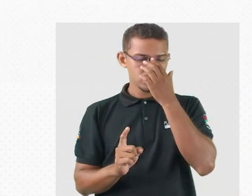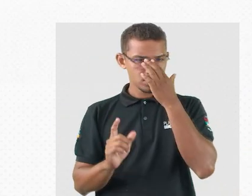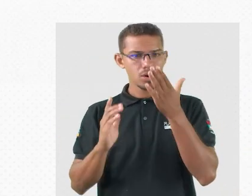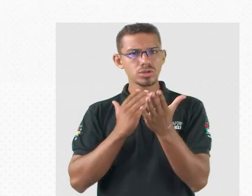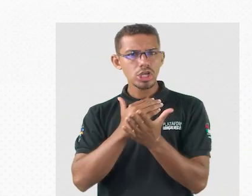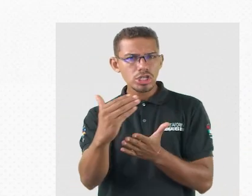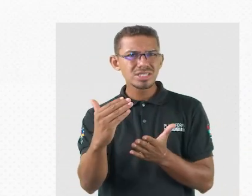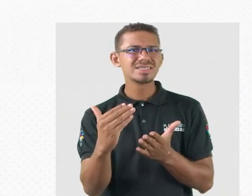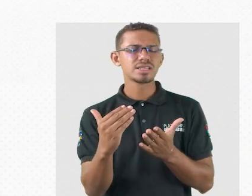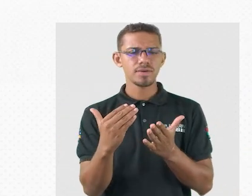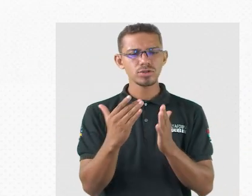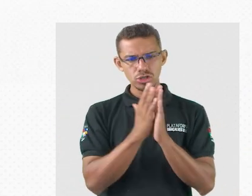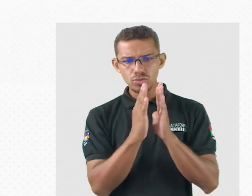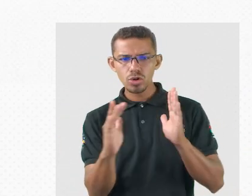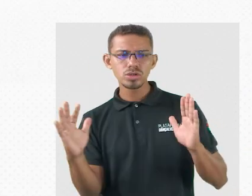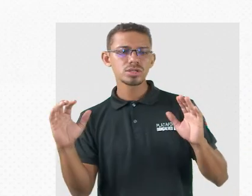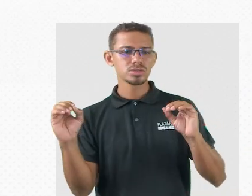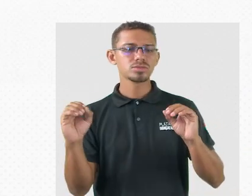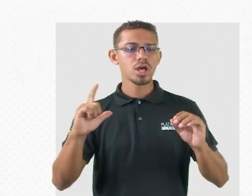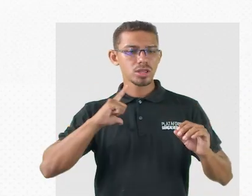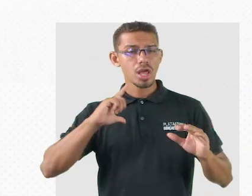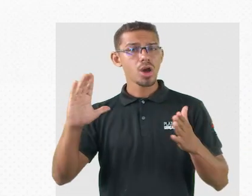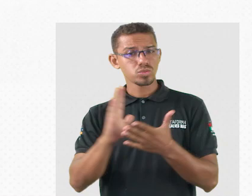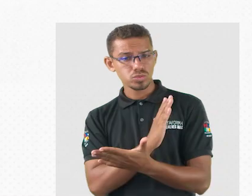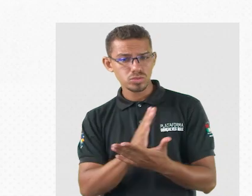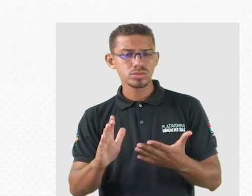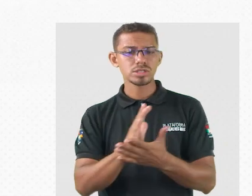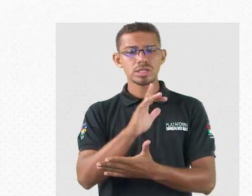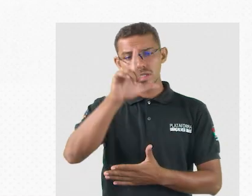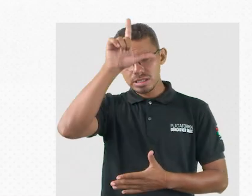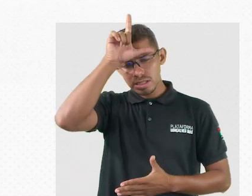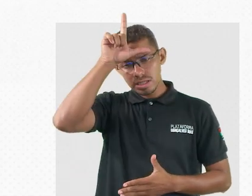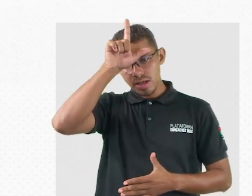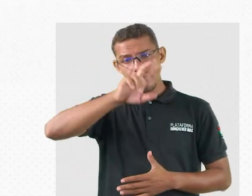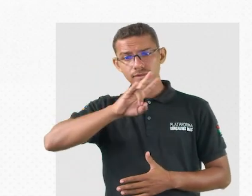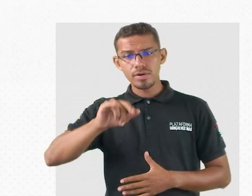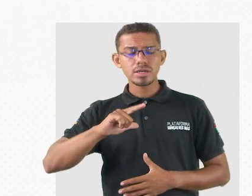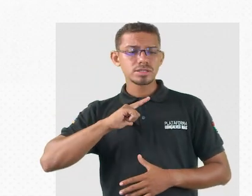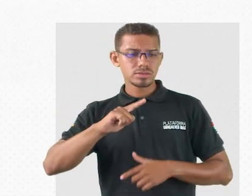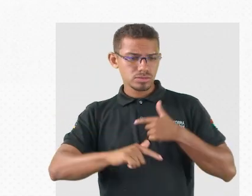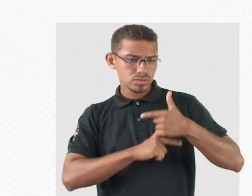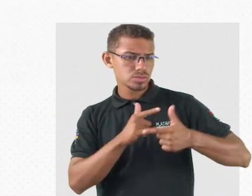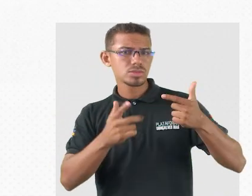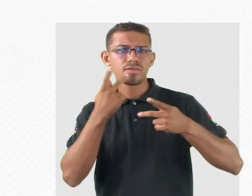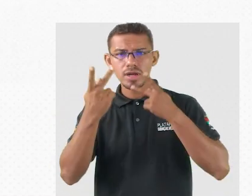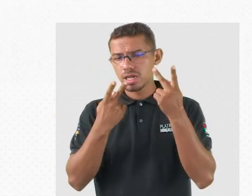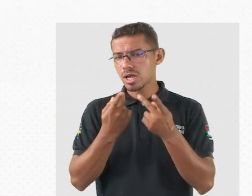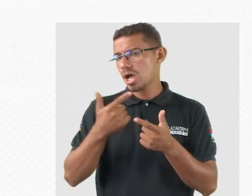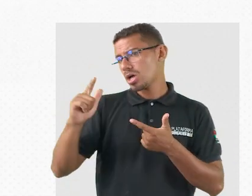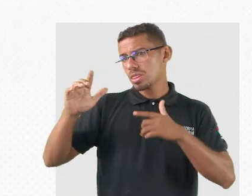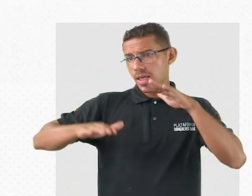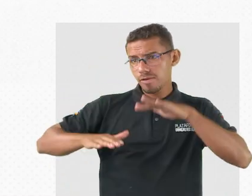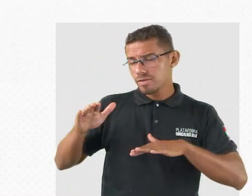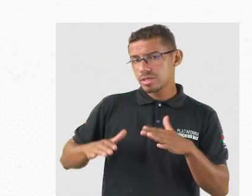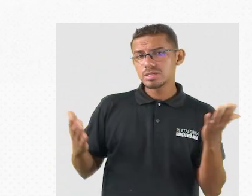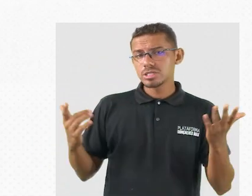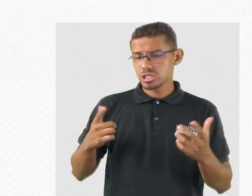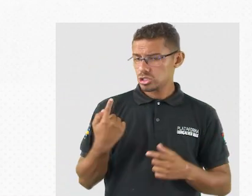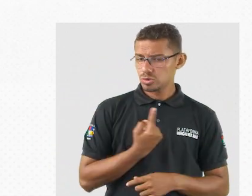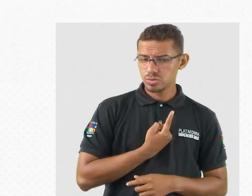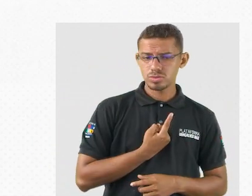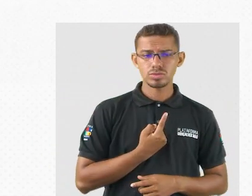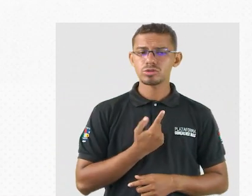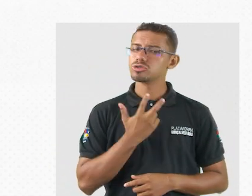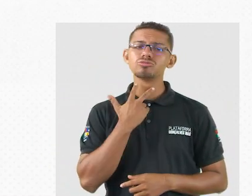que iniciava esse processo. Então, a gente tem aqui algumas lideranças que vão estar. Alguns vão até dizer que talvez a gente